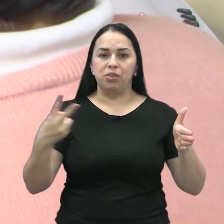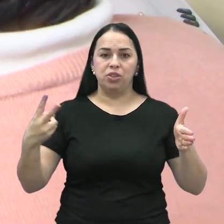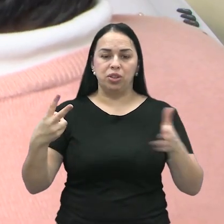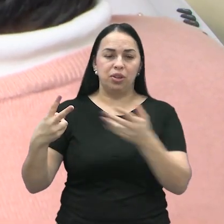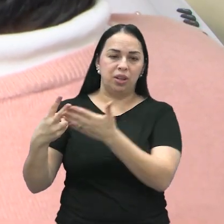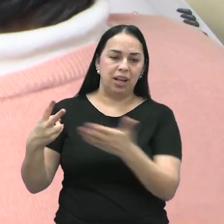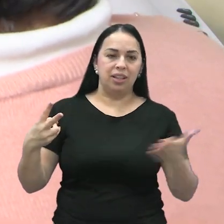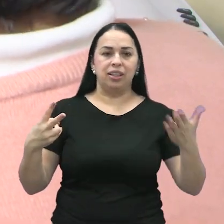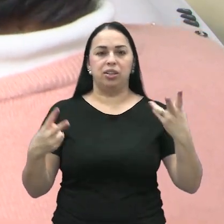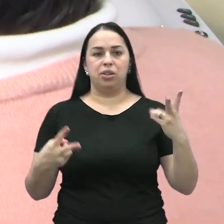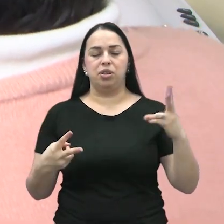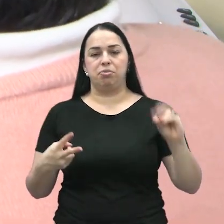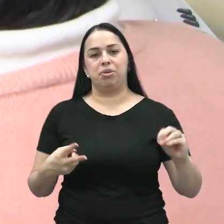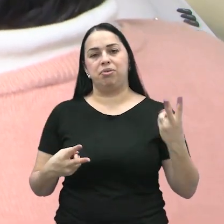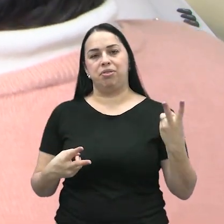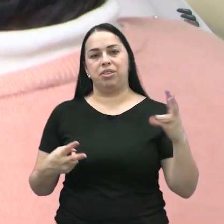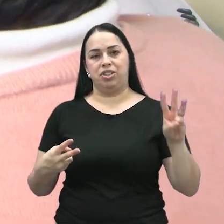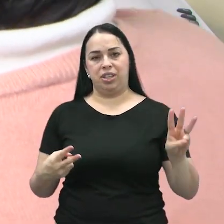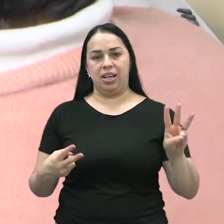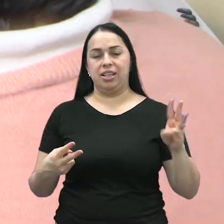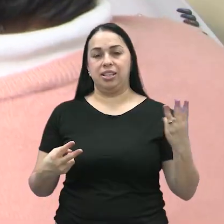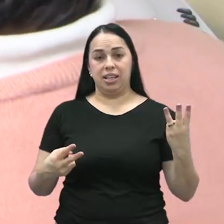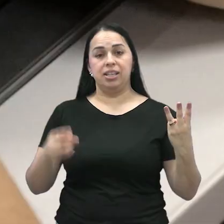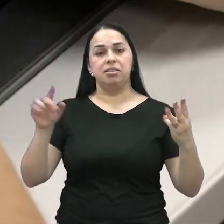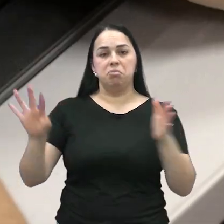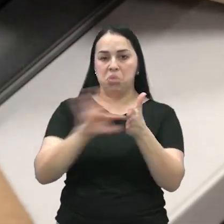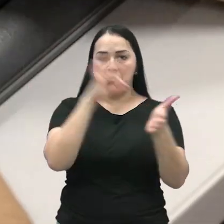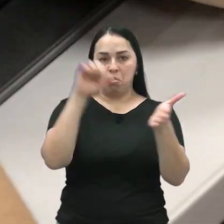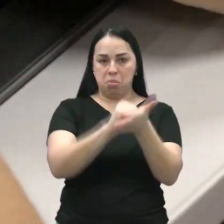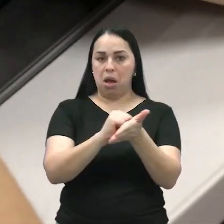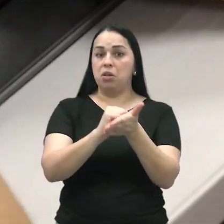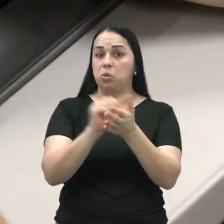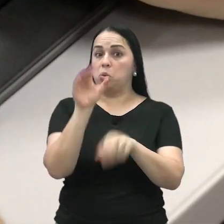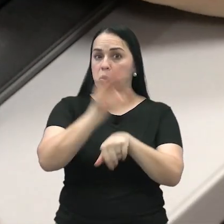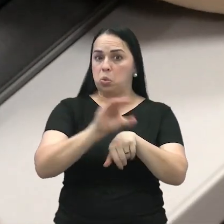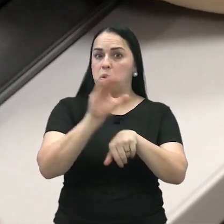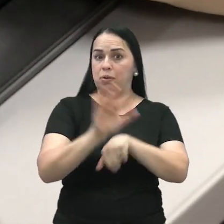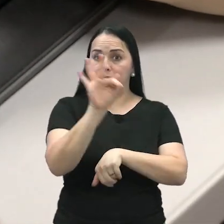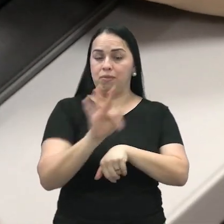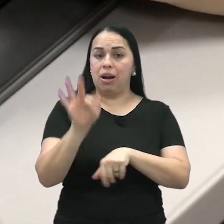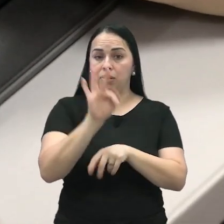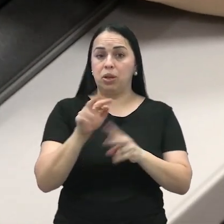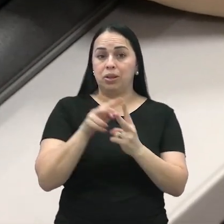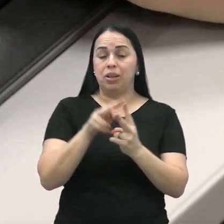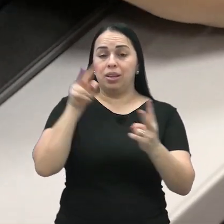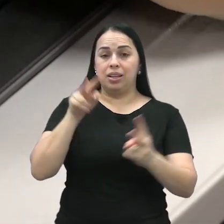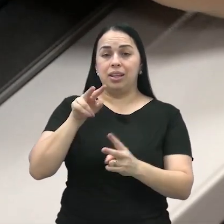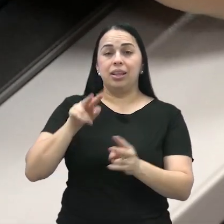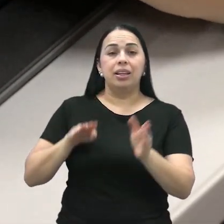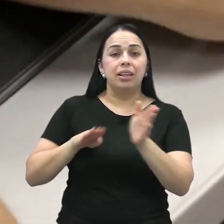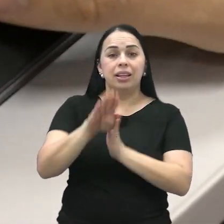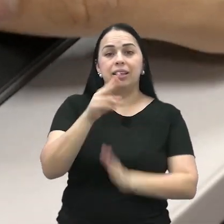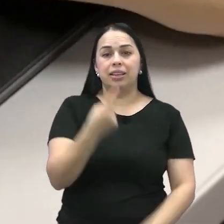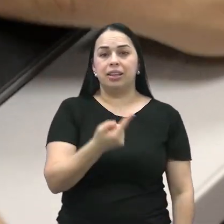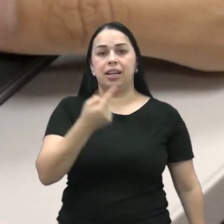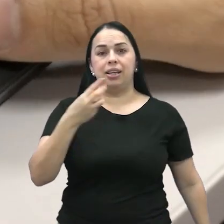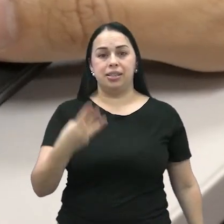entre 2022 e 2023, as matrículas dos cursos à distância aumentaram